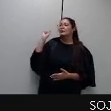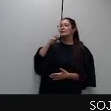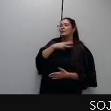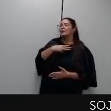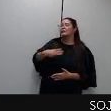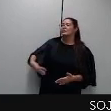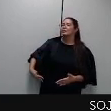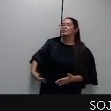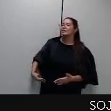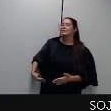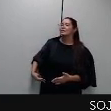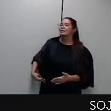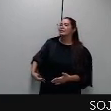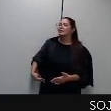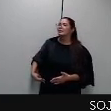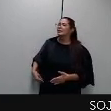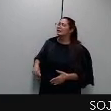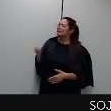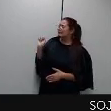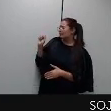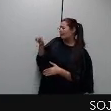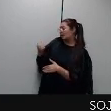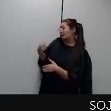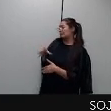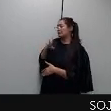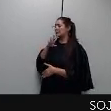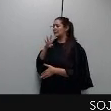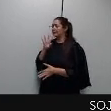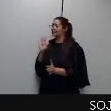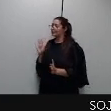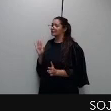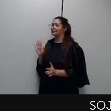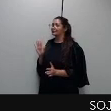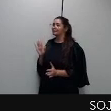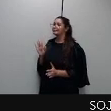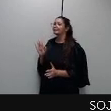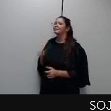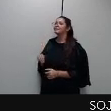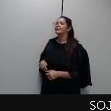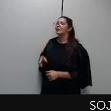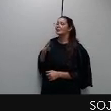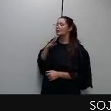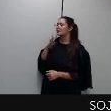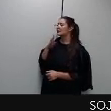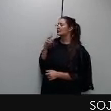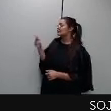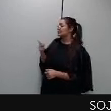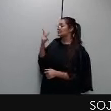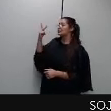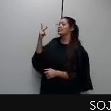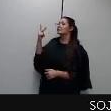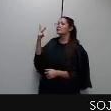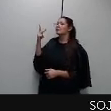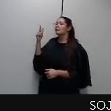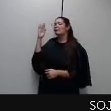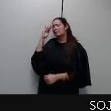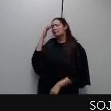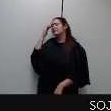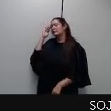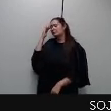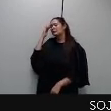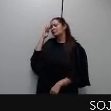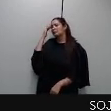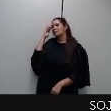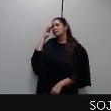o meu ponto de vista muito conhecido né É verdade do Como podemos ter vencido eu entendo que não